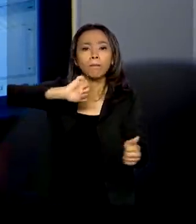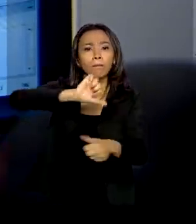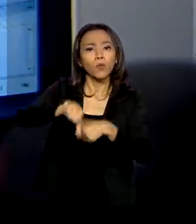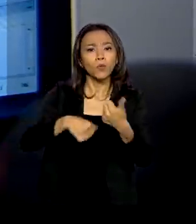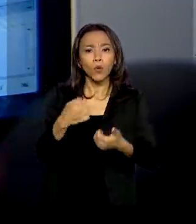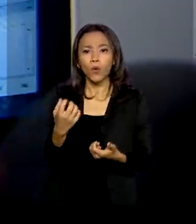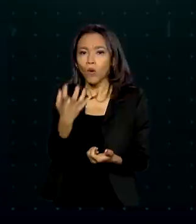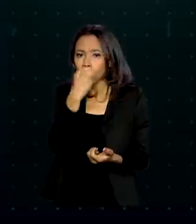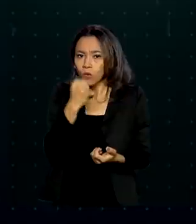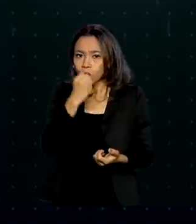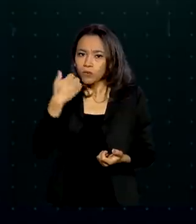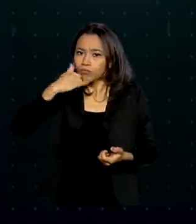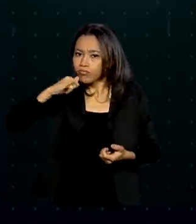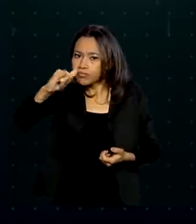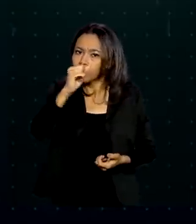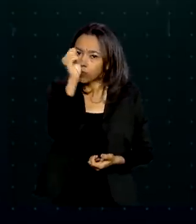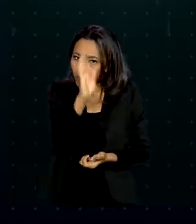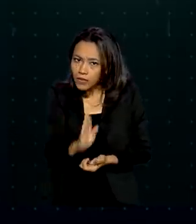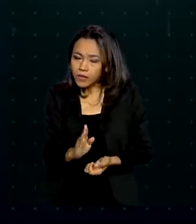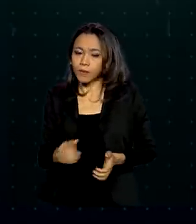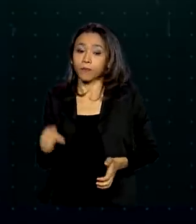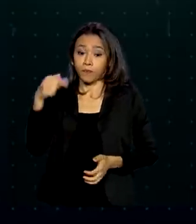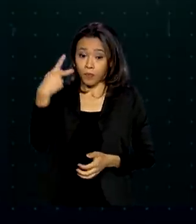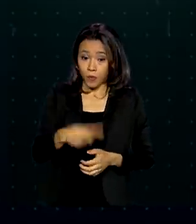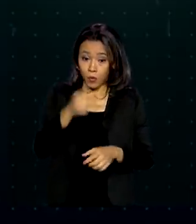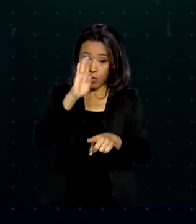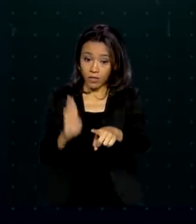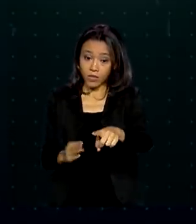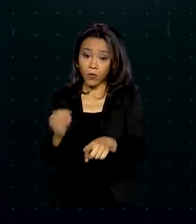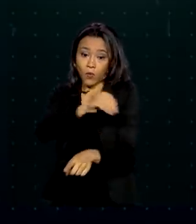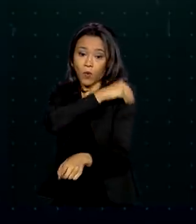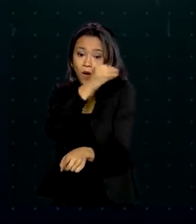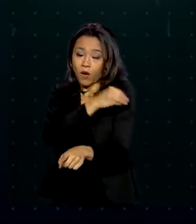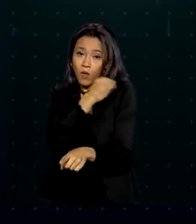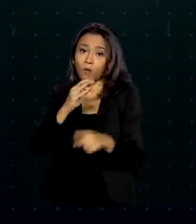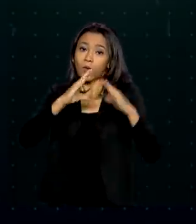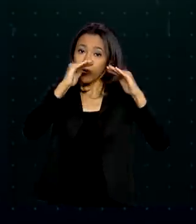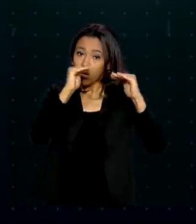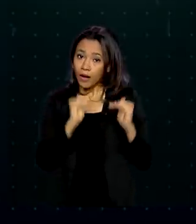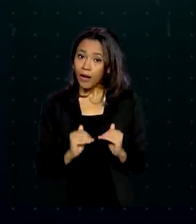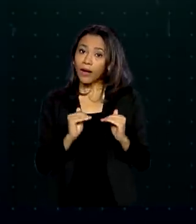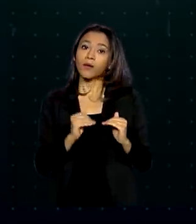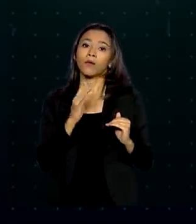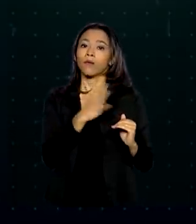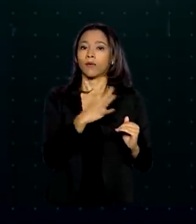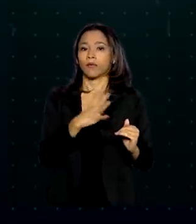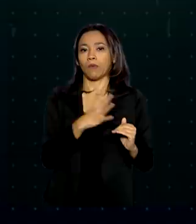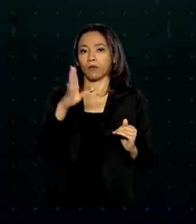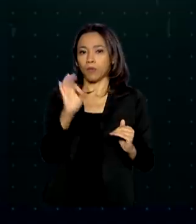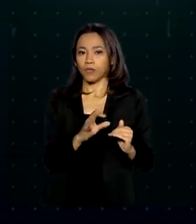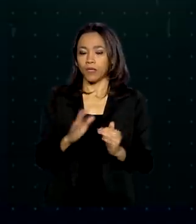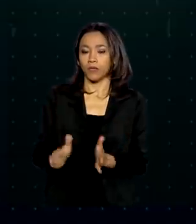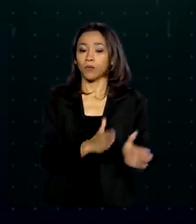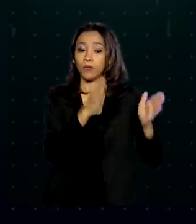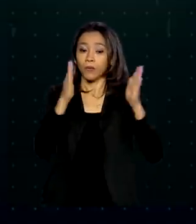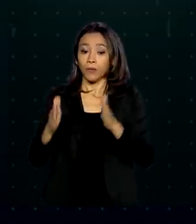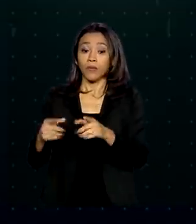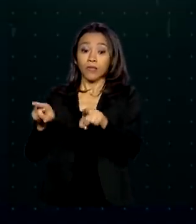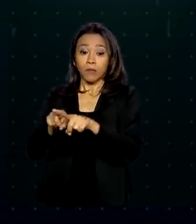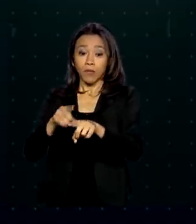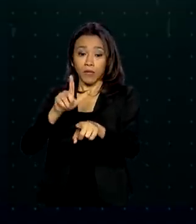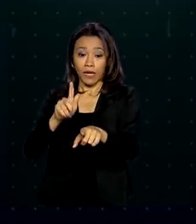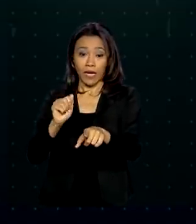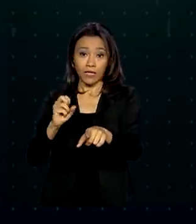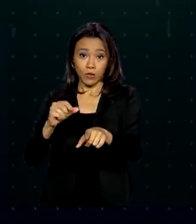dentro do país. No Brasil, o consumo de álcool e etanol caiu 44%, o de gasolina caiu